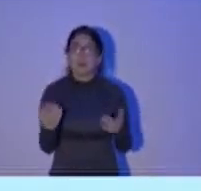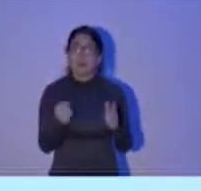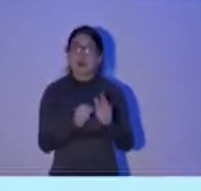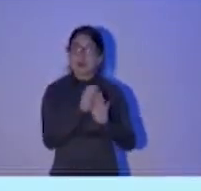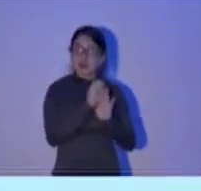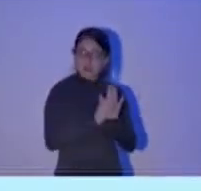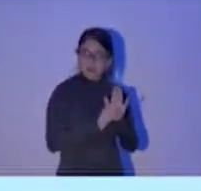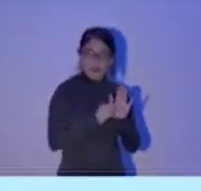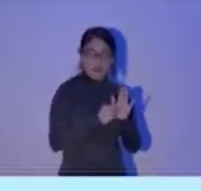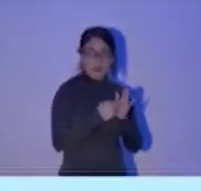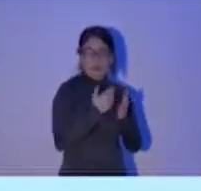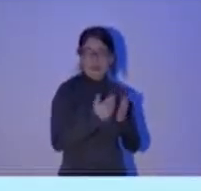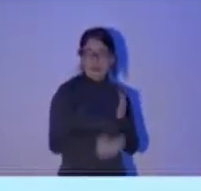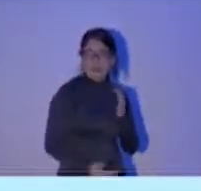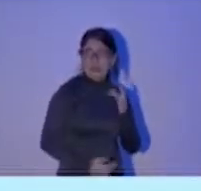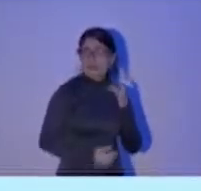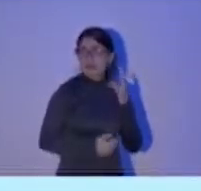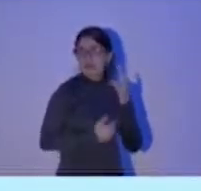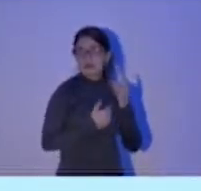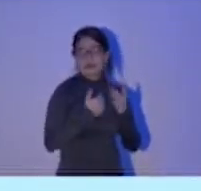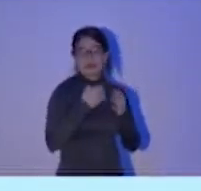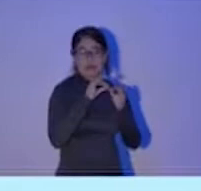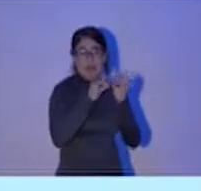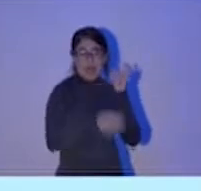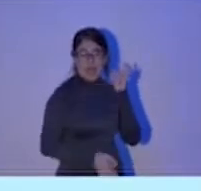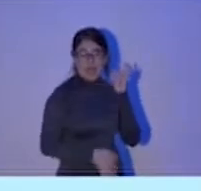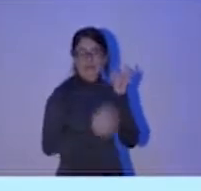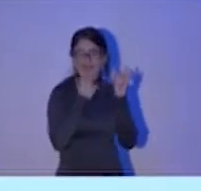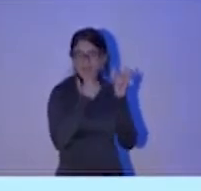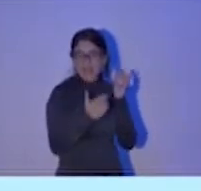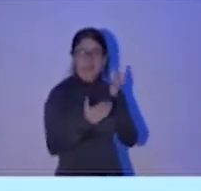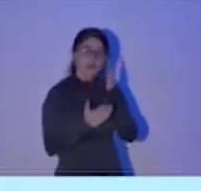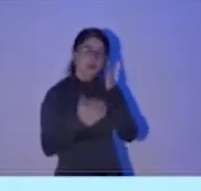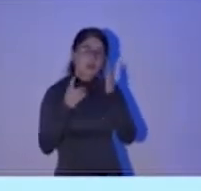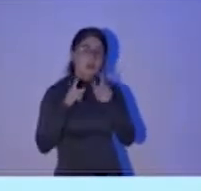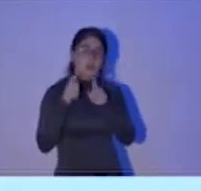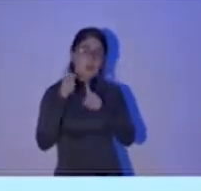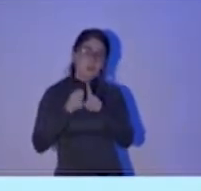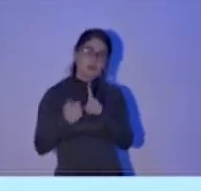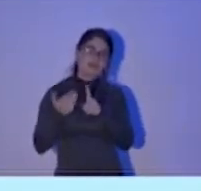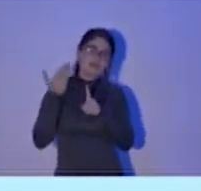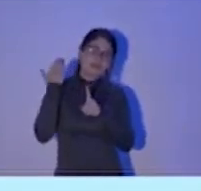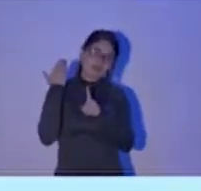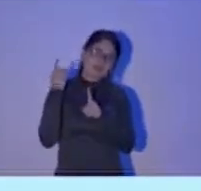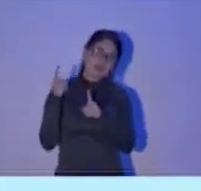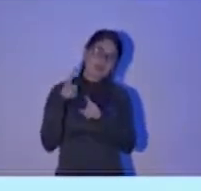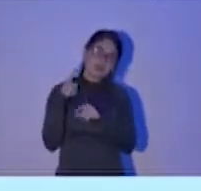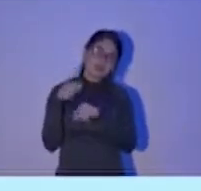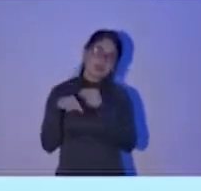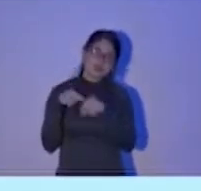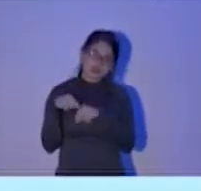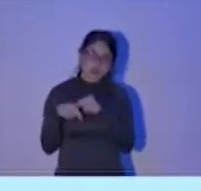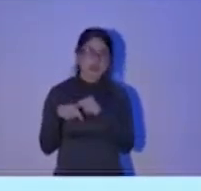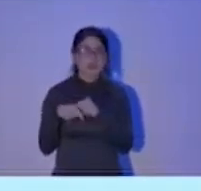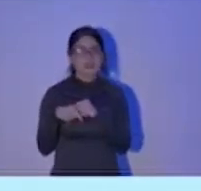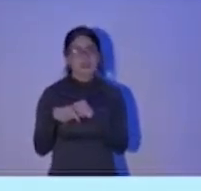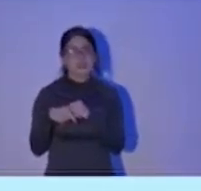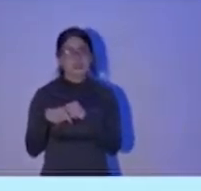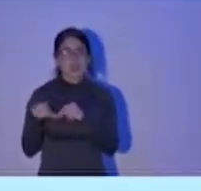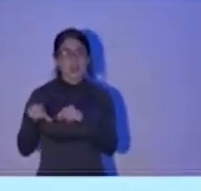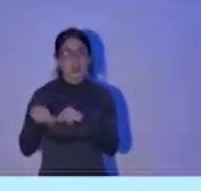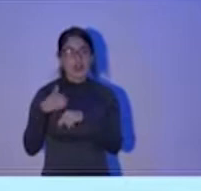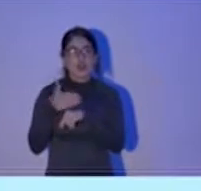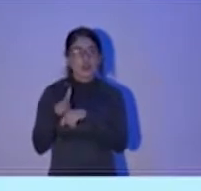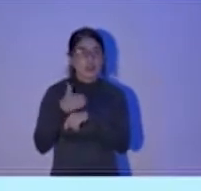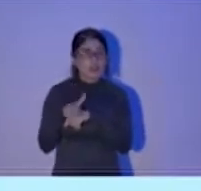foi feito com toda a sociedade. E tivemos, há um mês atrás, inclusive, a Lema tem participado muito desse movimento, um